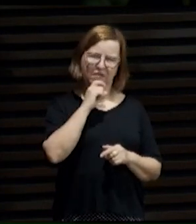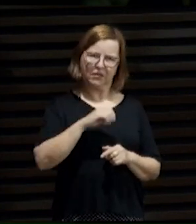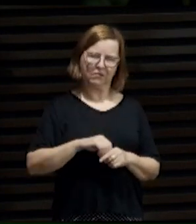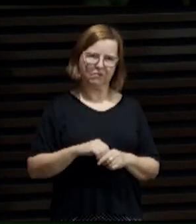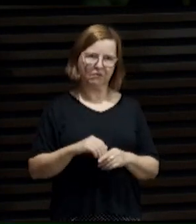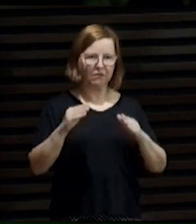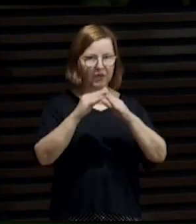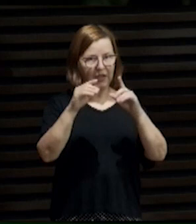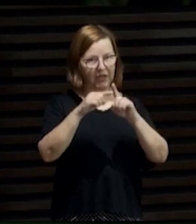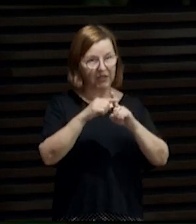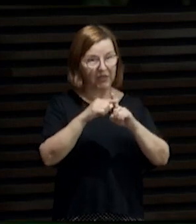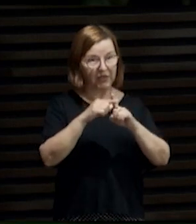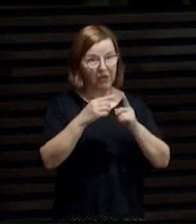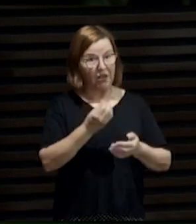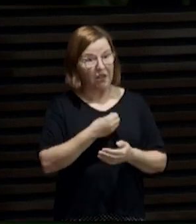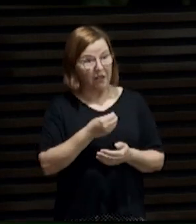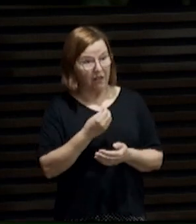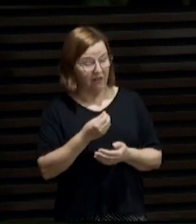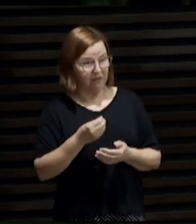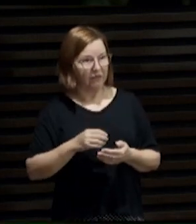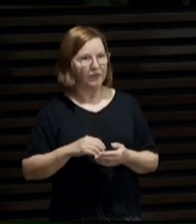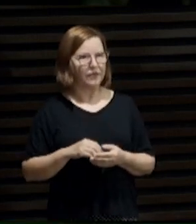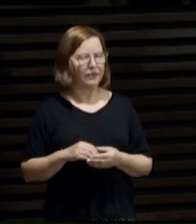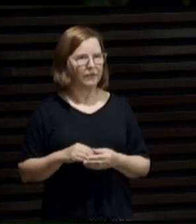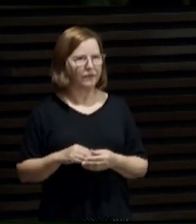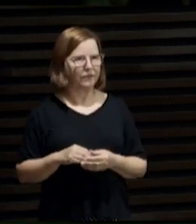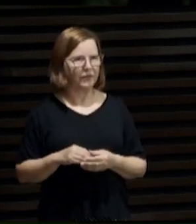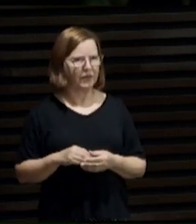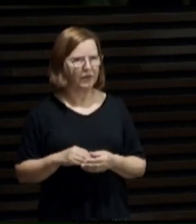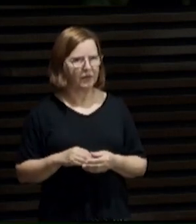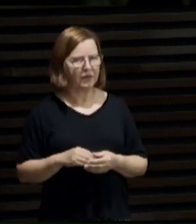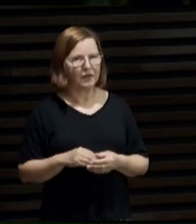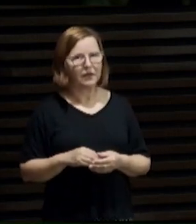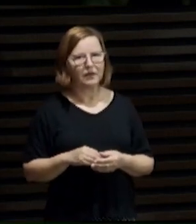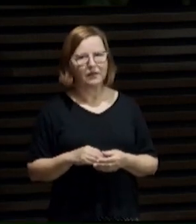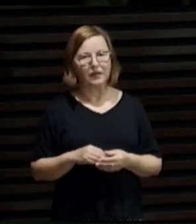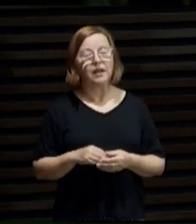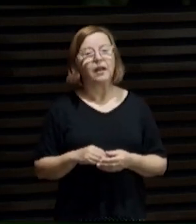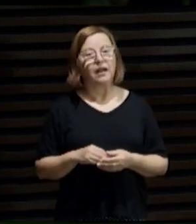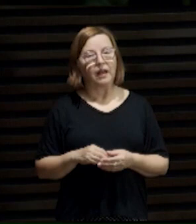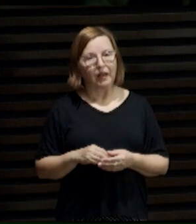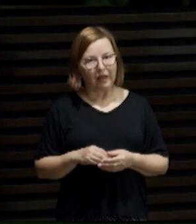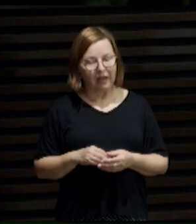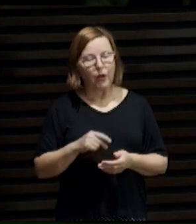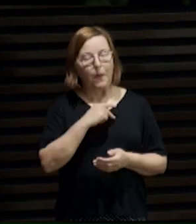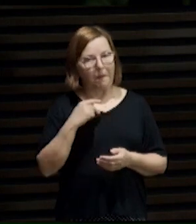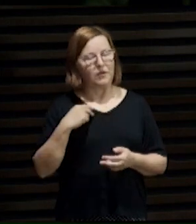A igreja é avivada ou morta, não é dependendo do pastor simplesmente. Óbvio que há uma responsabilidade nos